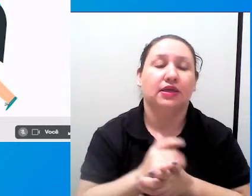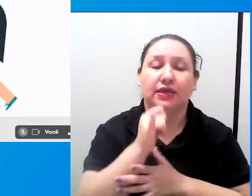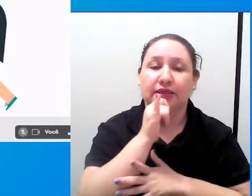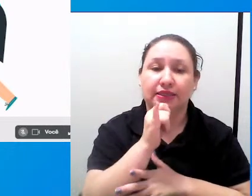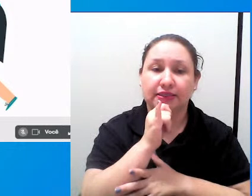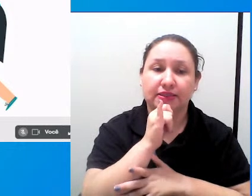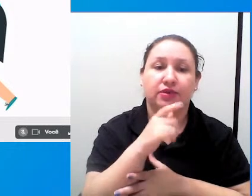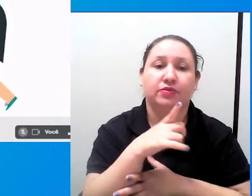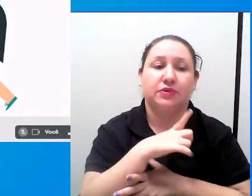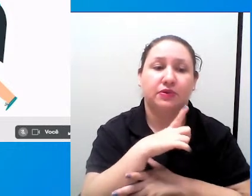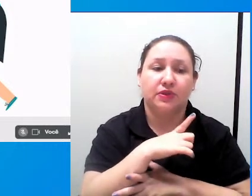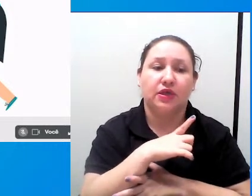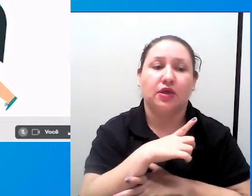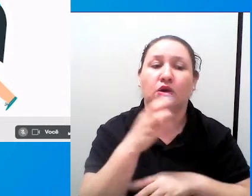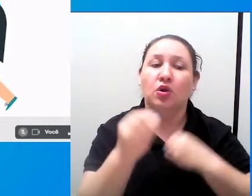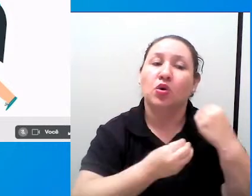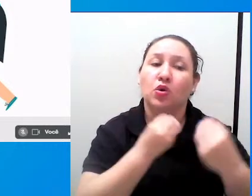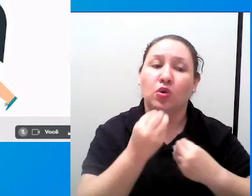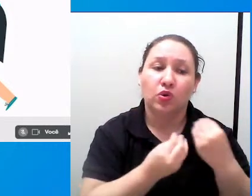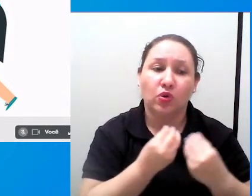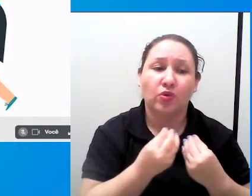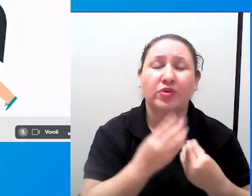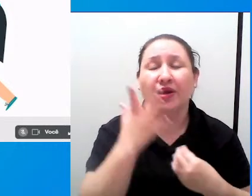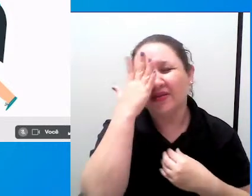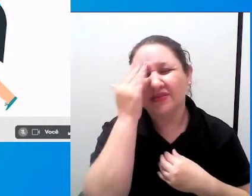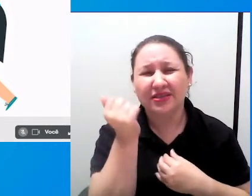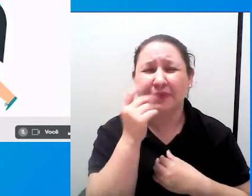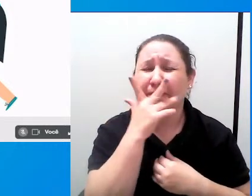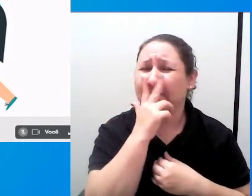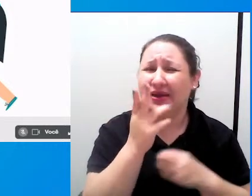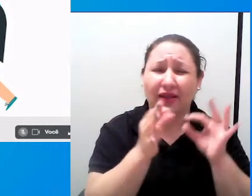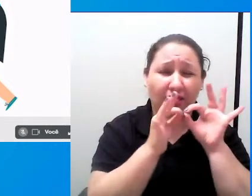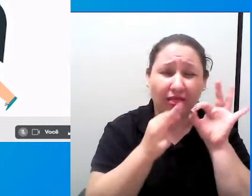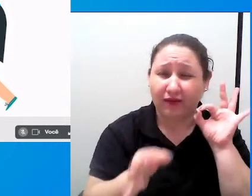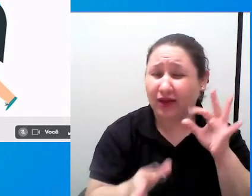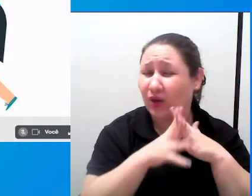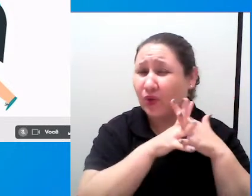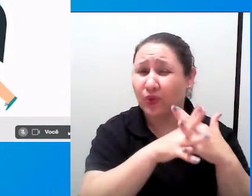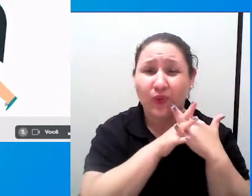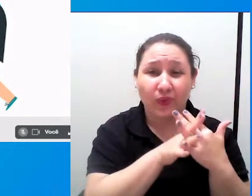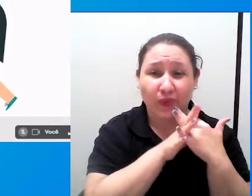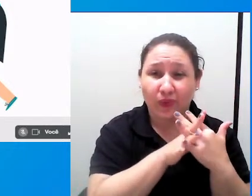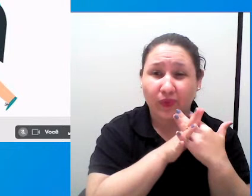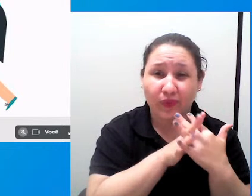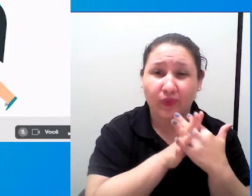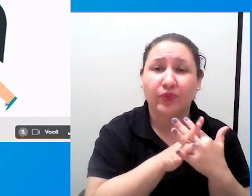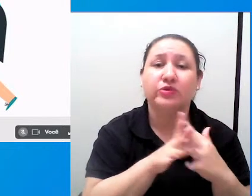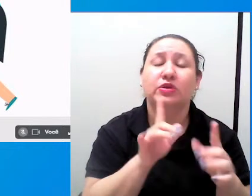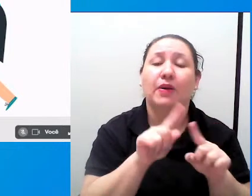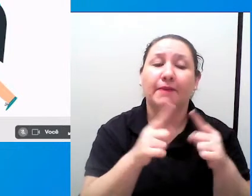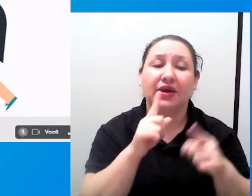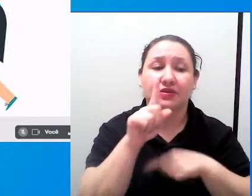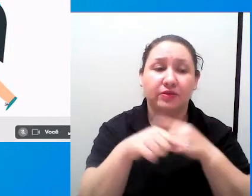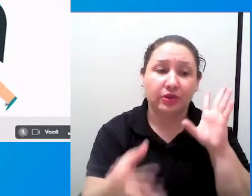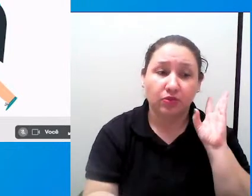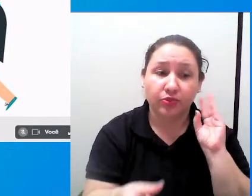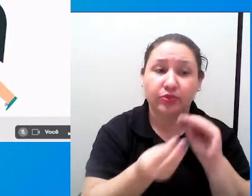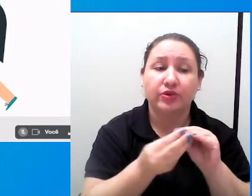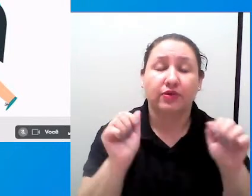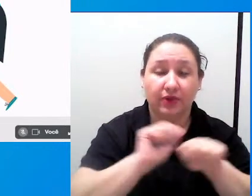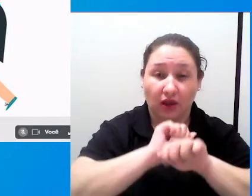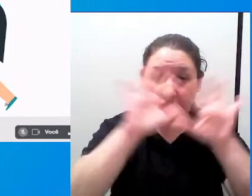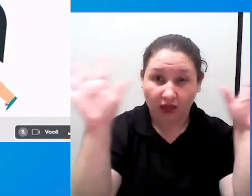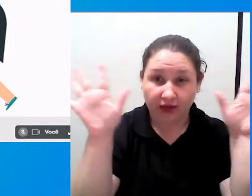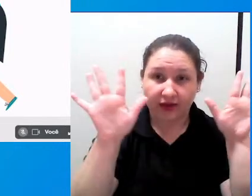desses componentes curriculares. Eu sei que eu falei muita coisa que pode ter ficado um pouco confuso, mas eu vou exemplificando para ficar bem claro para